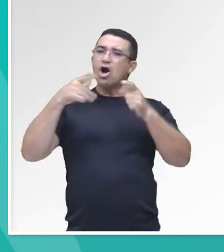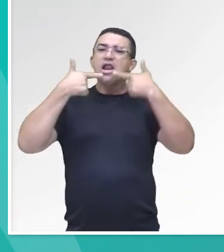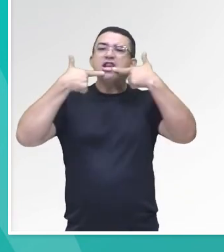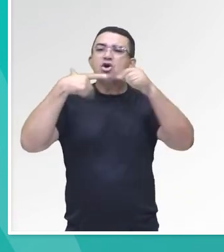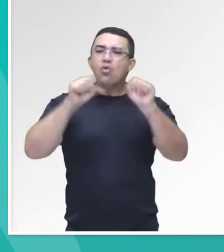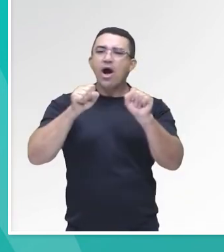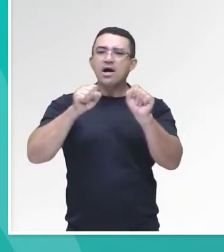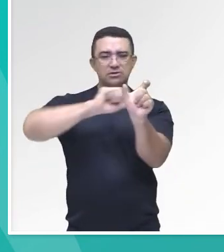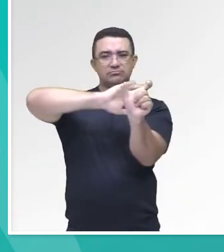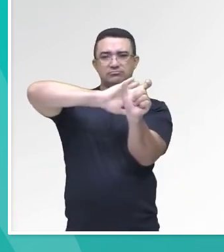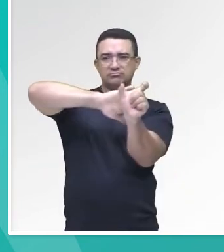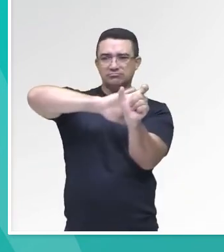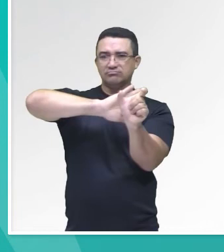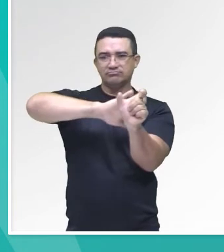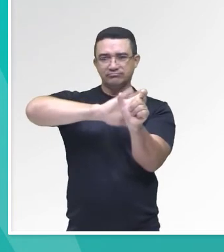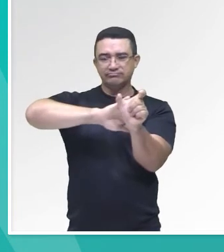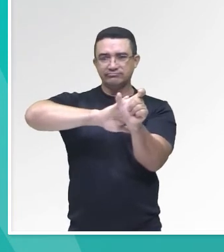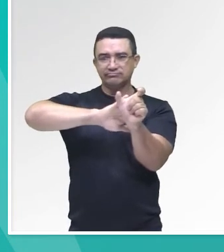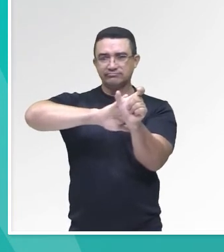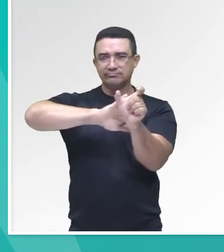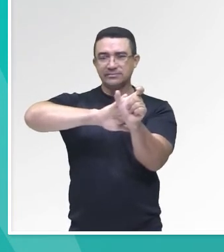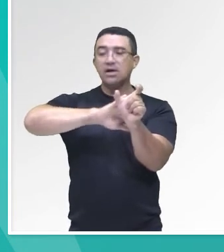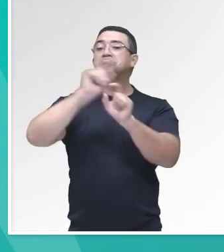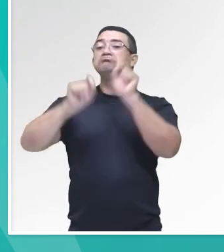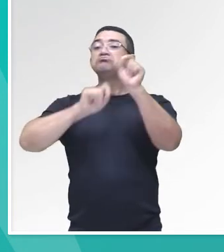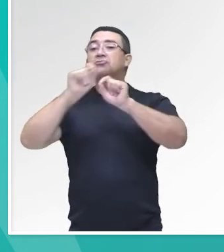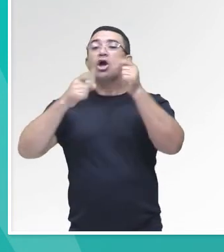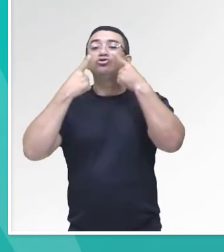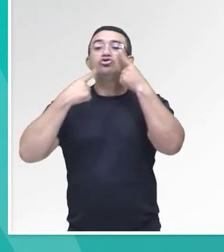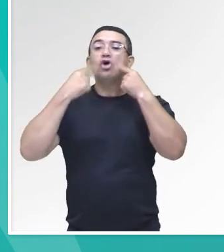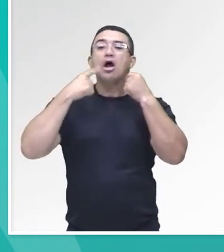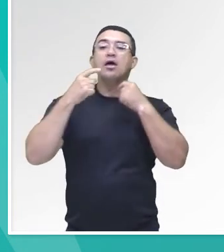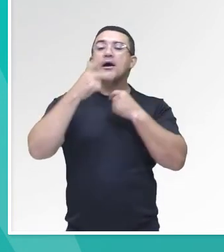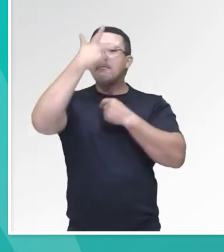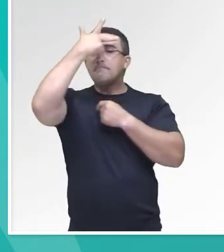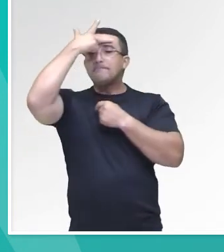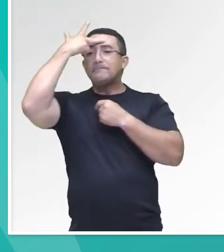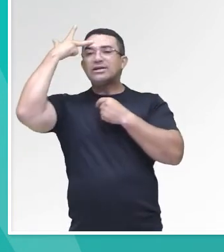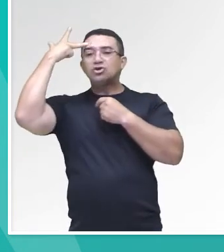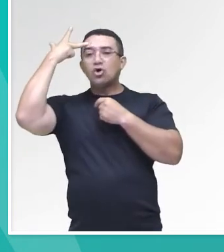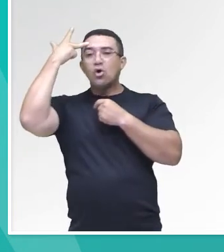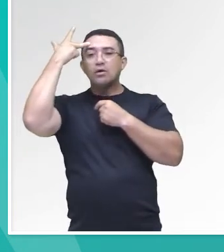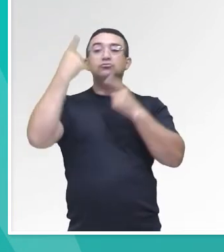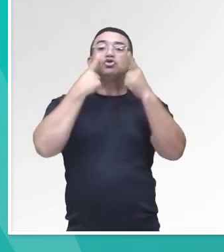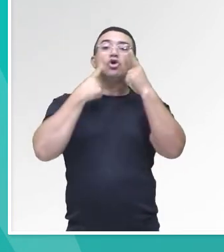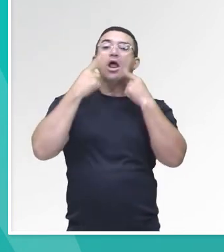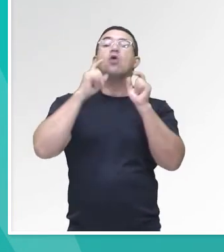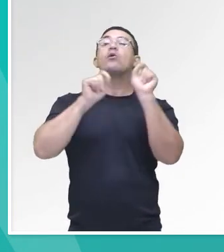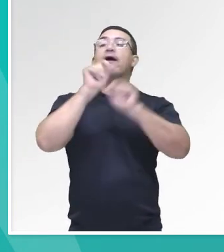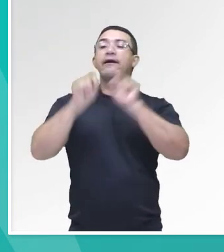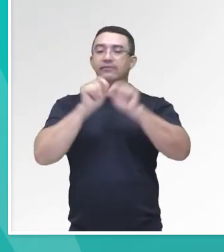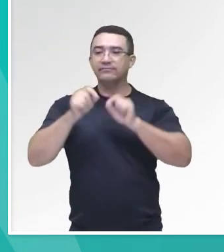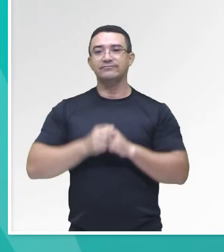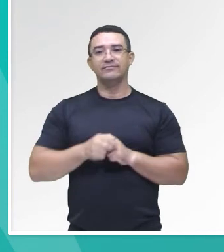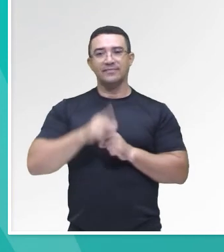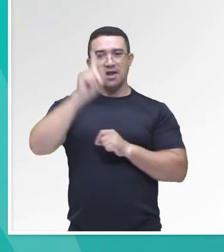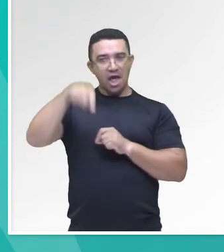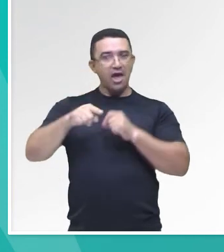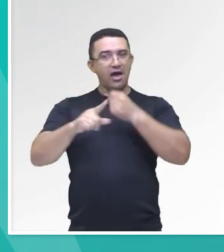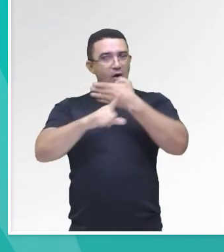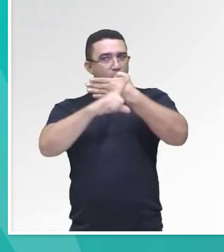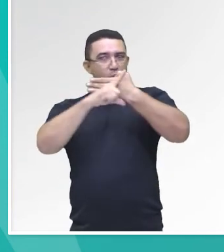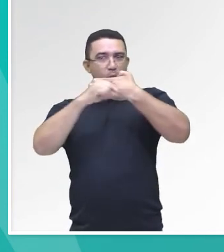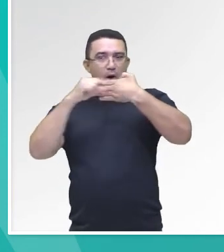verdade? Né? Da palavra rosas. Quem é essa pessoa que está por trás da palavra rosa? No caso, é ele,